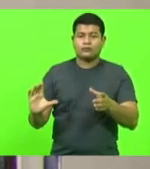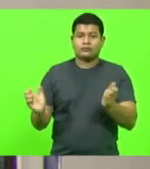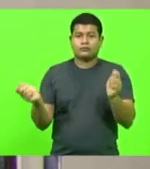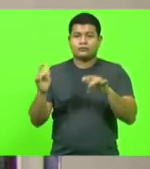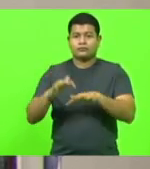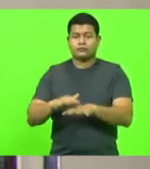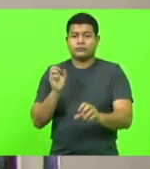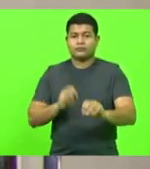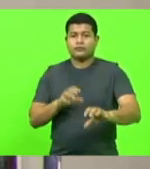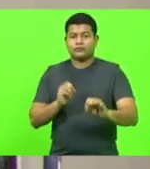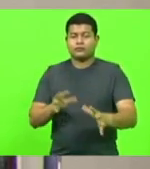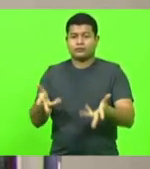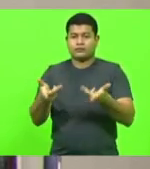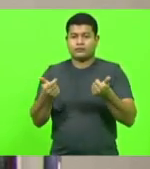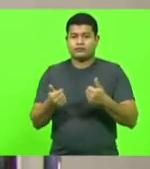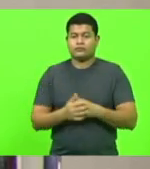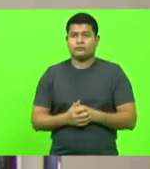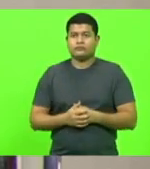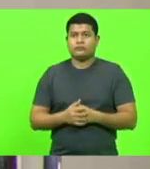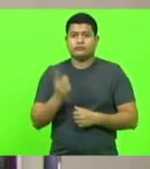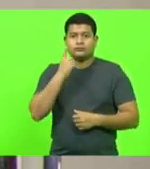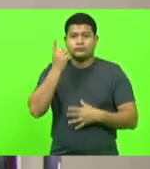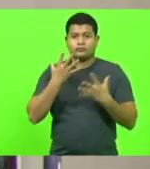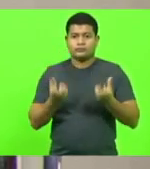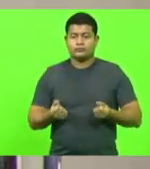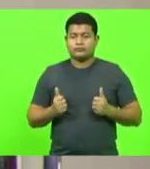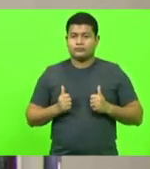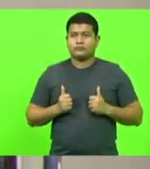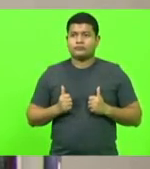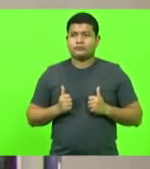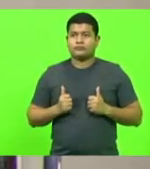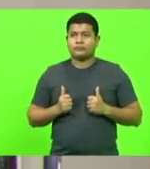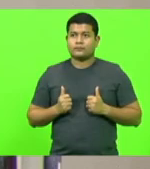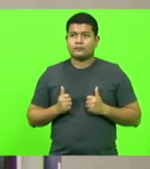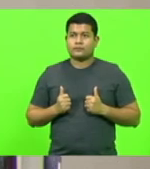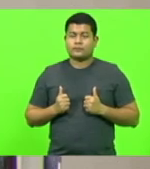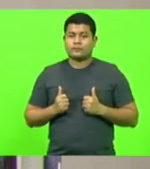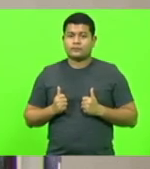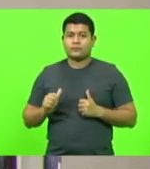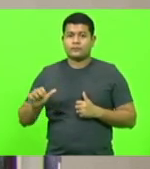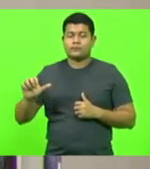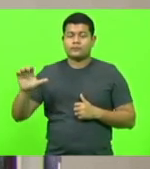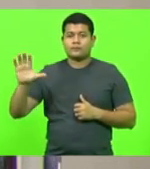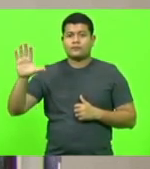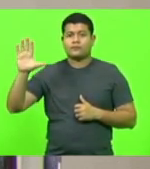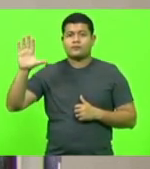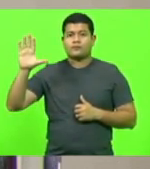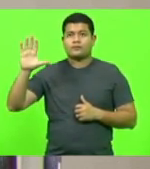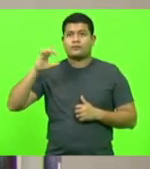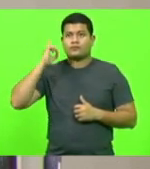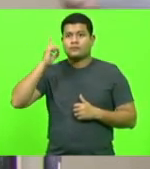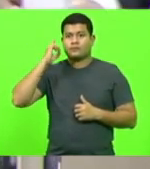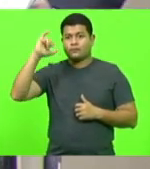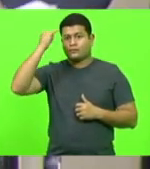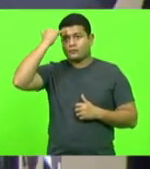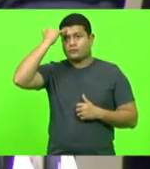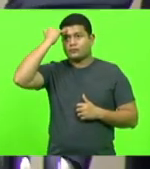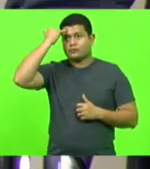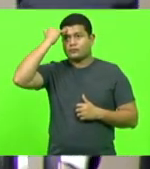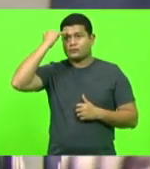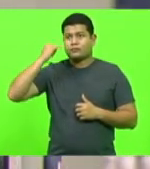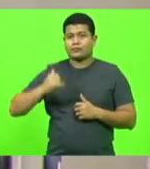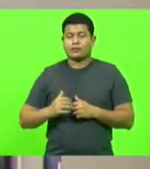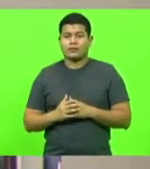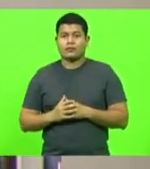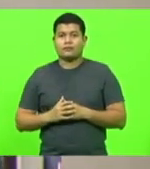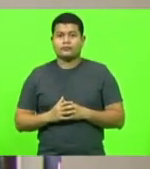e Qualidade. Deputados que aprovam, permaneçam como se encontram. Senhor presidente, deputado Jair Mioto. Oi,